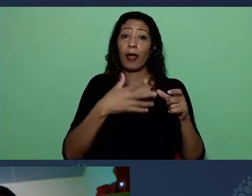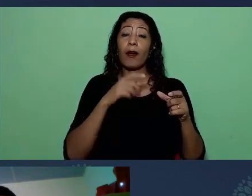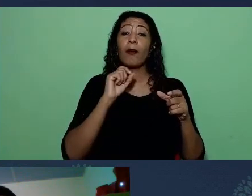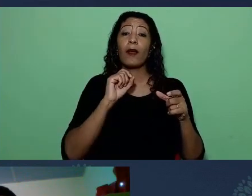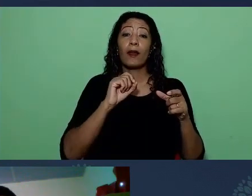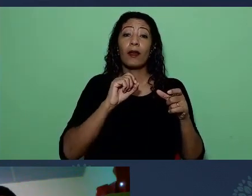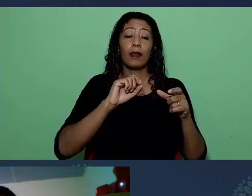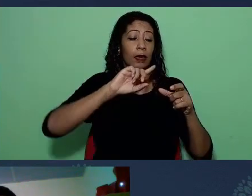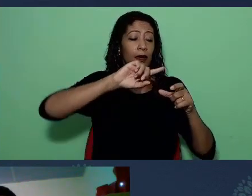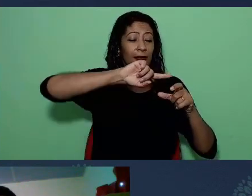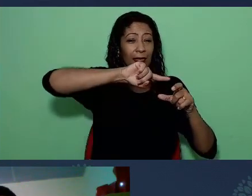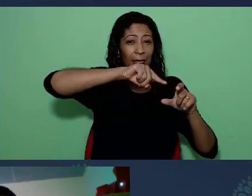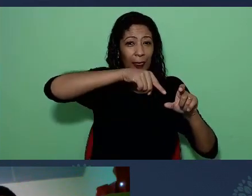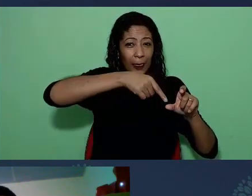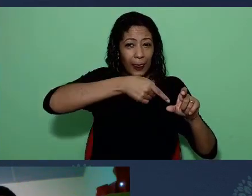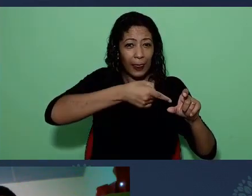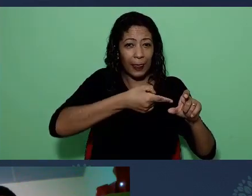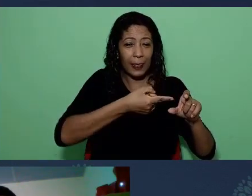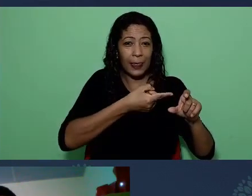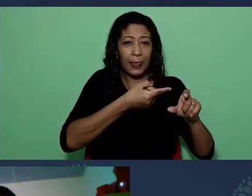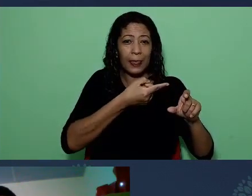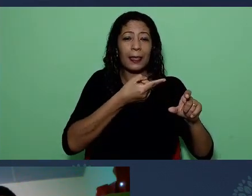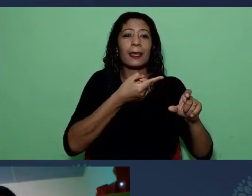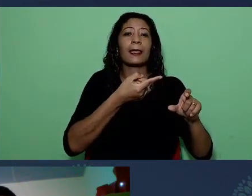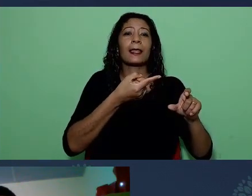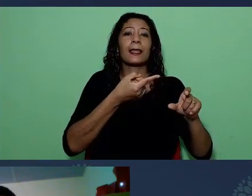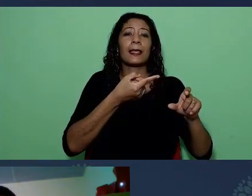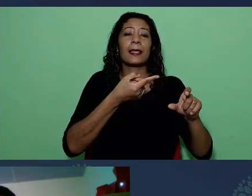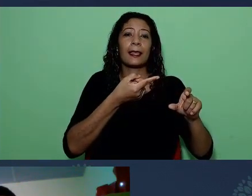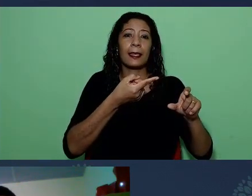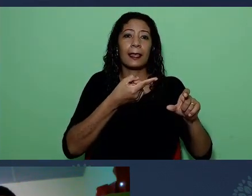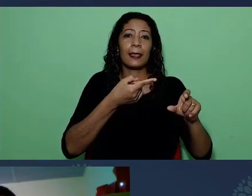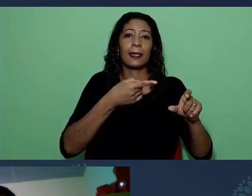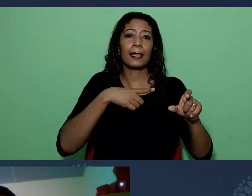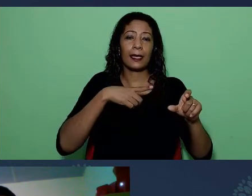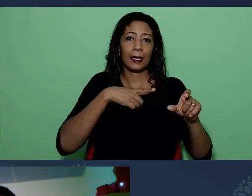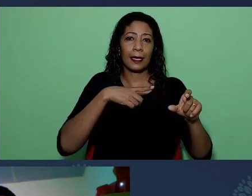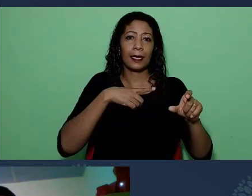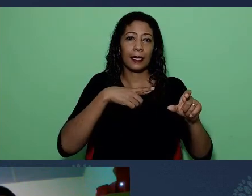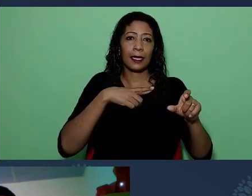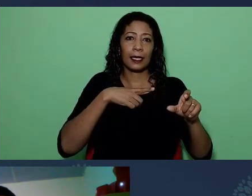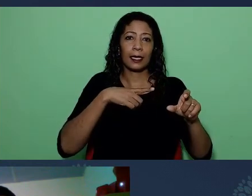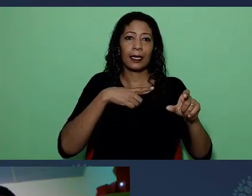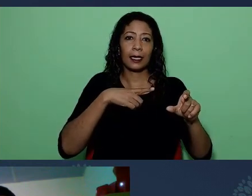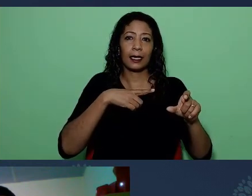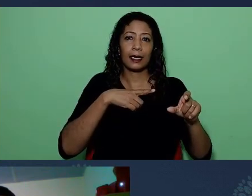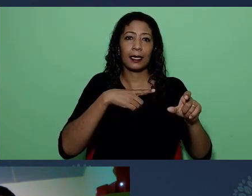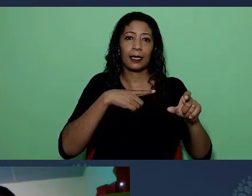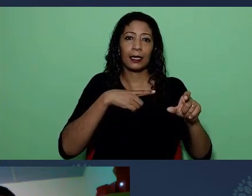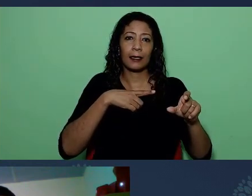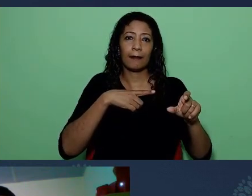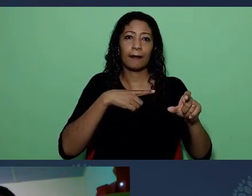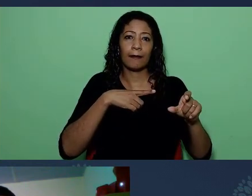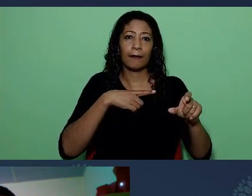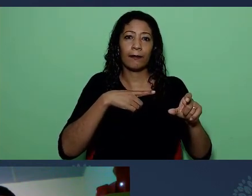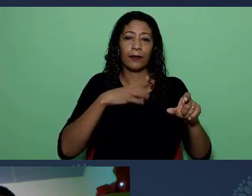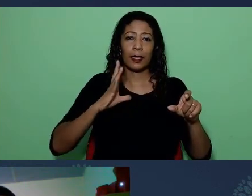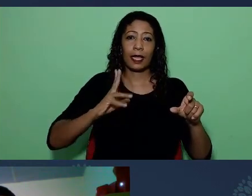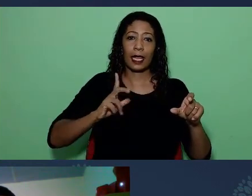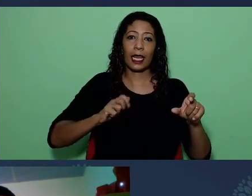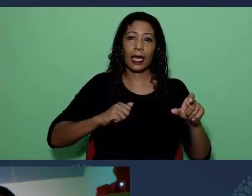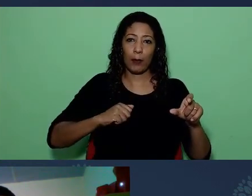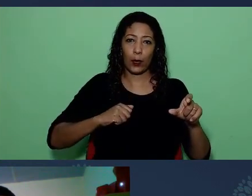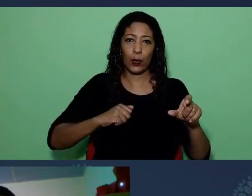passa o dedo dentro dele e o trajeto do nosso dedo fica limpinho.